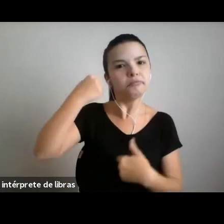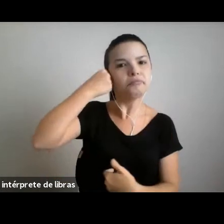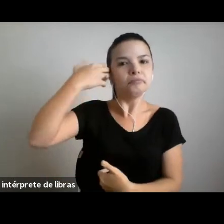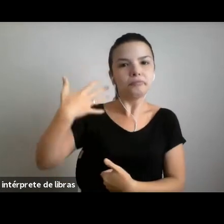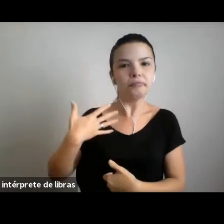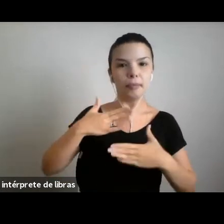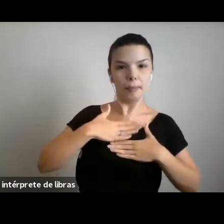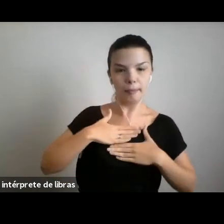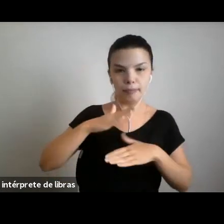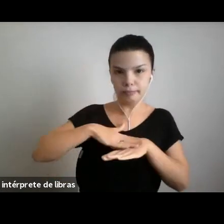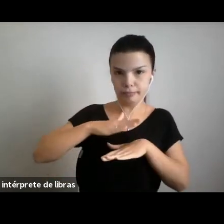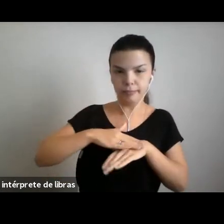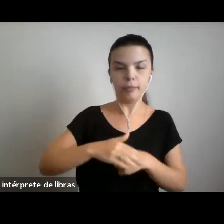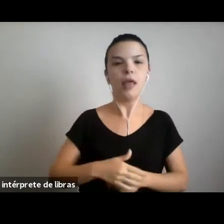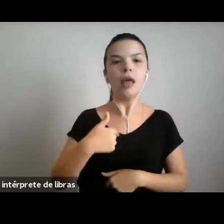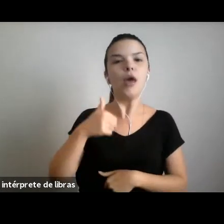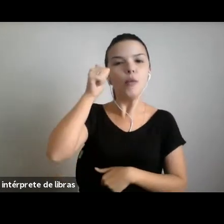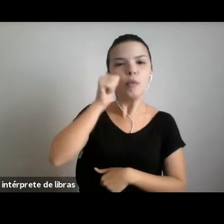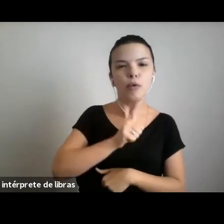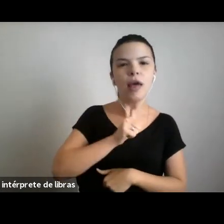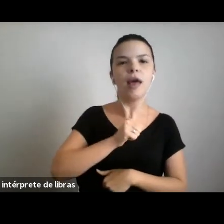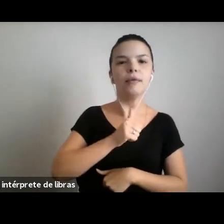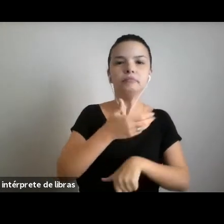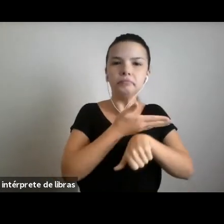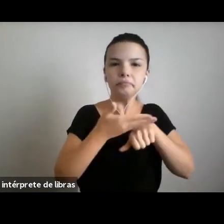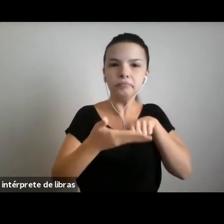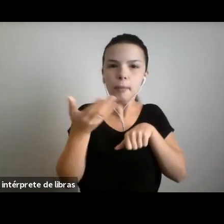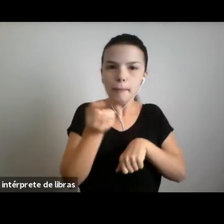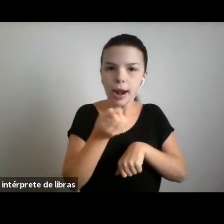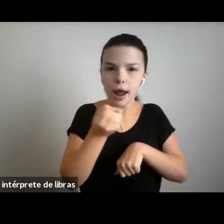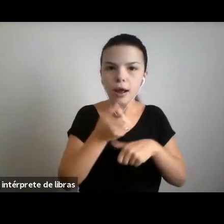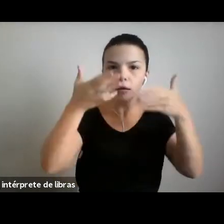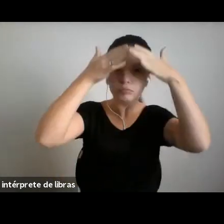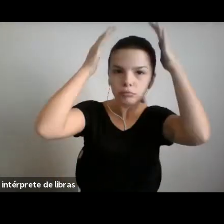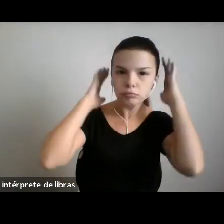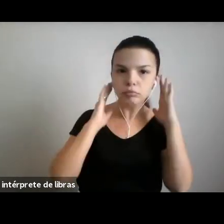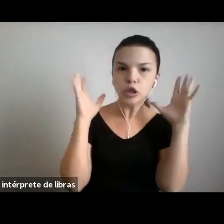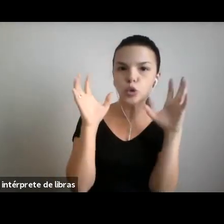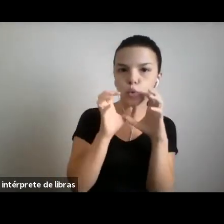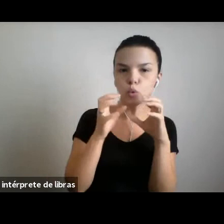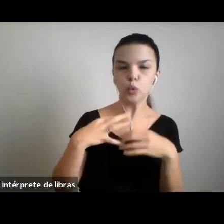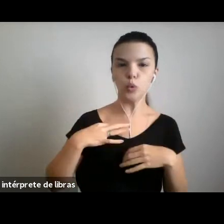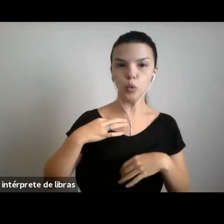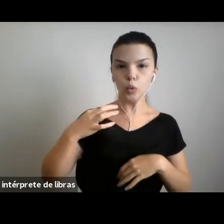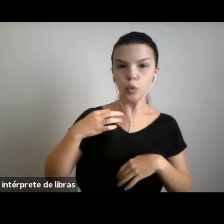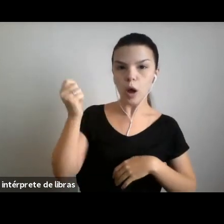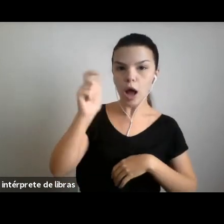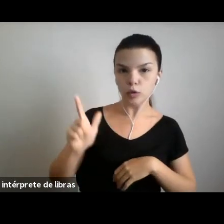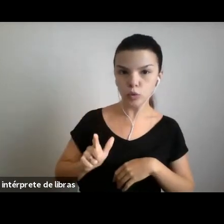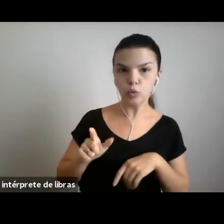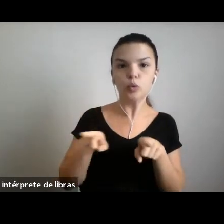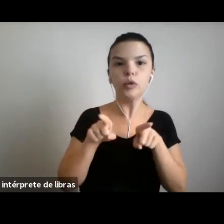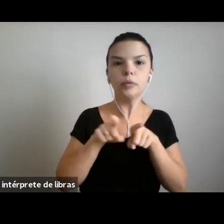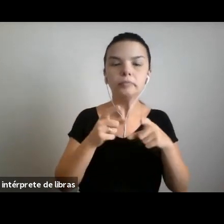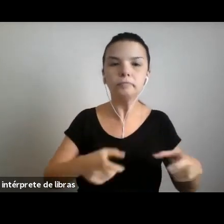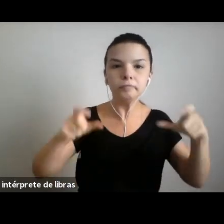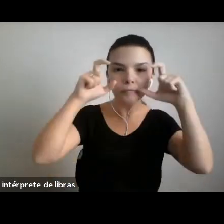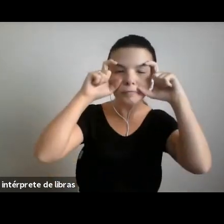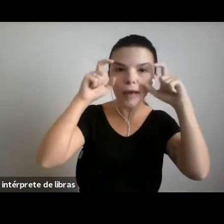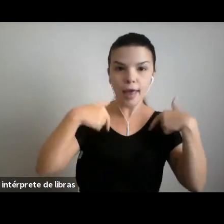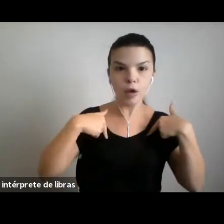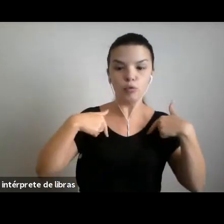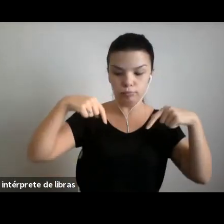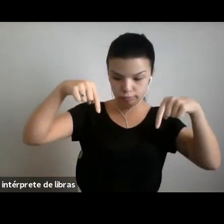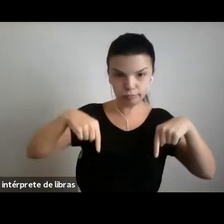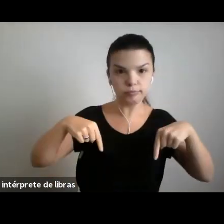autodescrever. Sou uma mulher de pele branca, de cabelo escuro, uso uma camisa azul e óculos de grau. Estou em meu